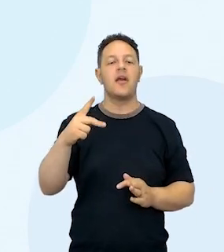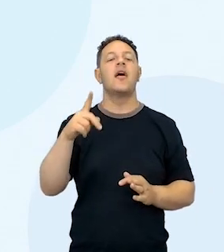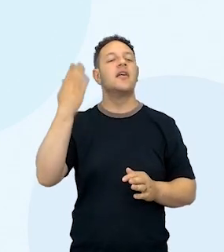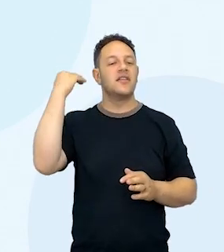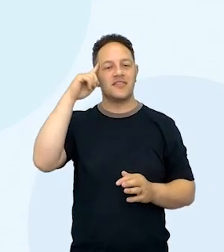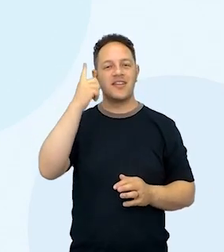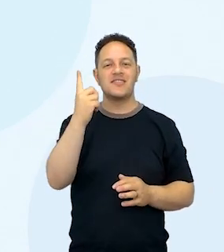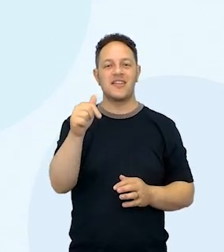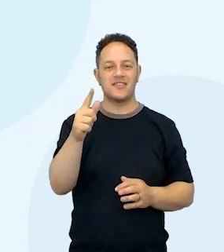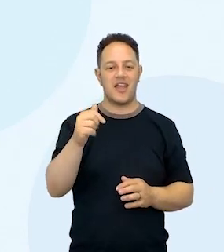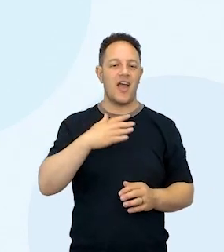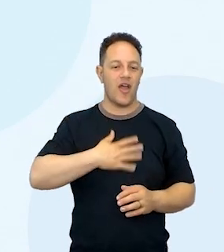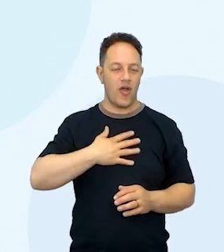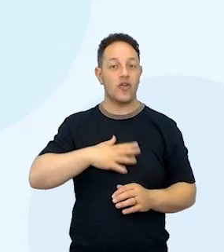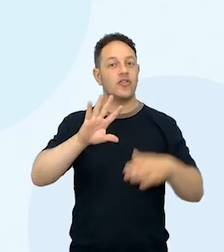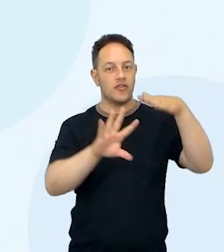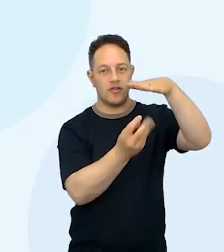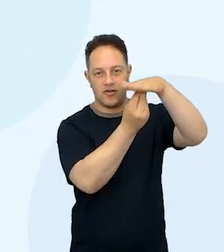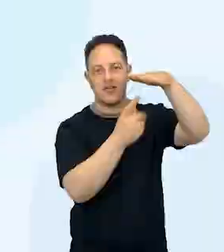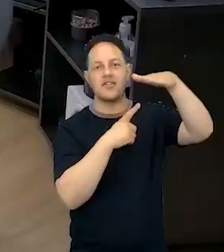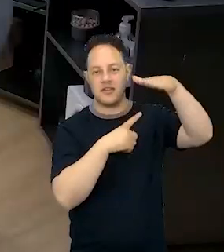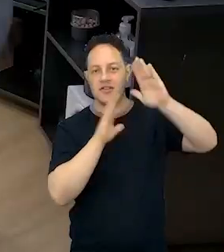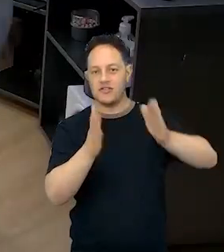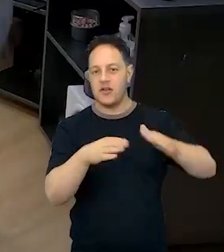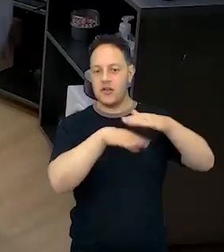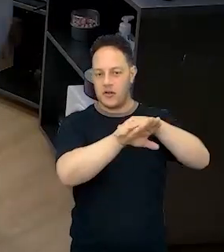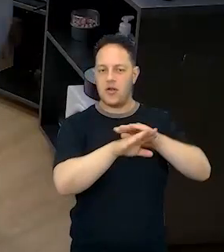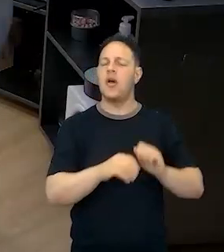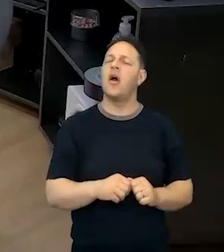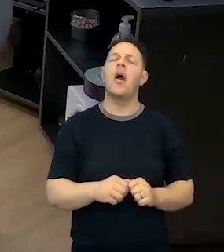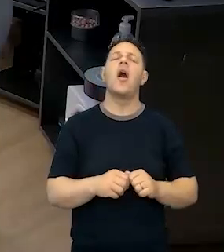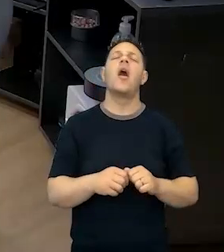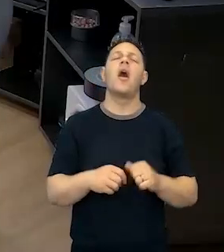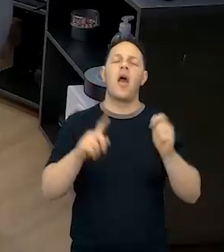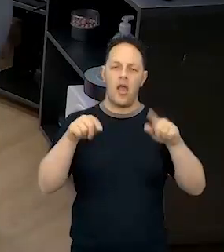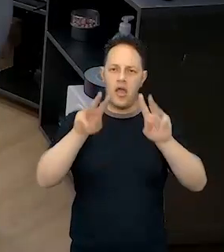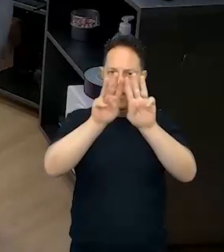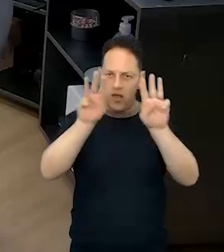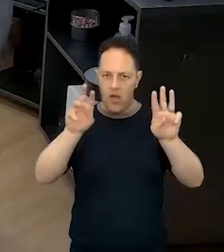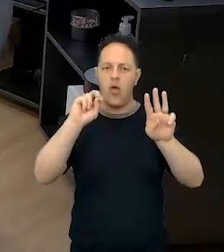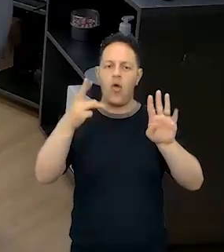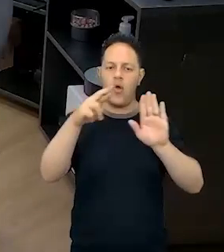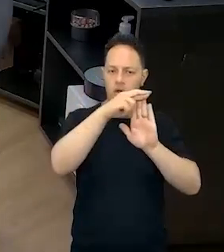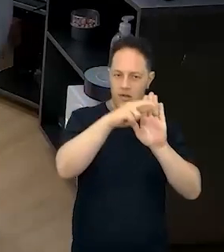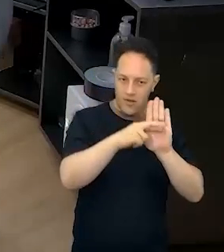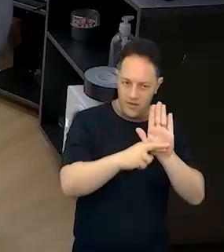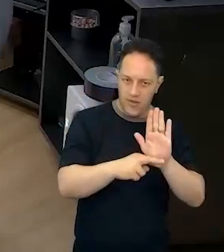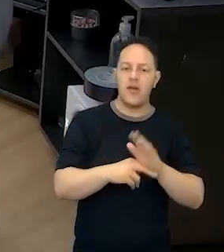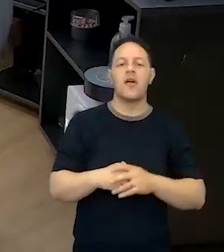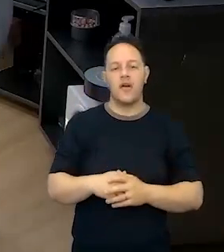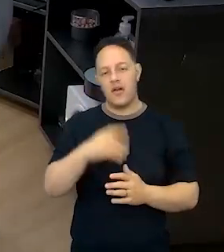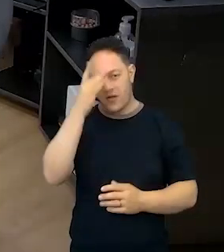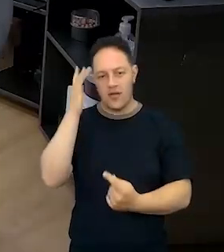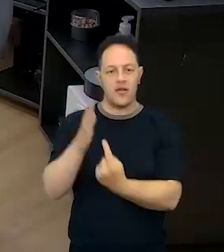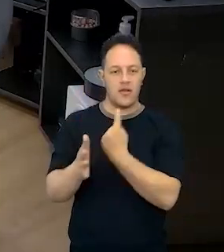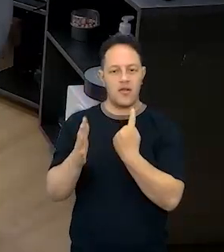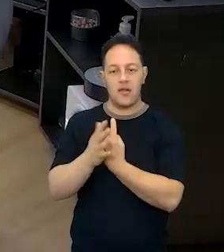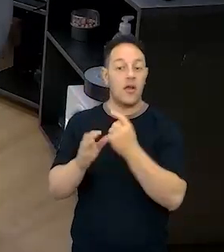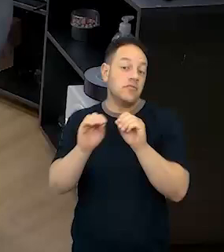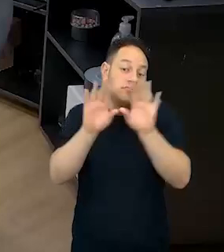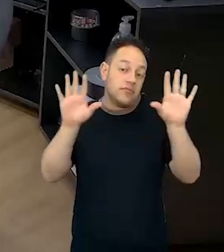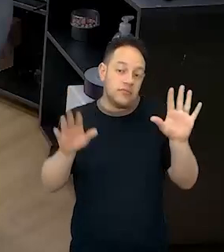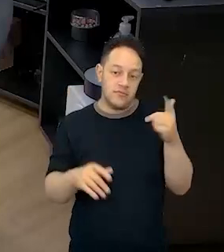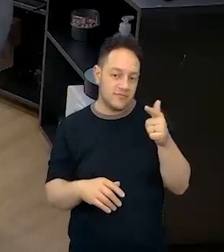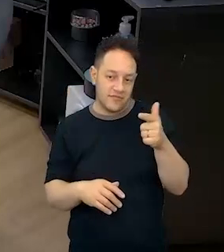também já está no repositório. Porque tem gente perguntando a plataforma, eu não sei se ele quer saber a plataforma ou o regulamento. Por isso entendi. Como ele não deixou